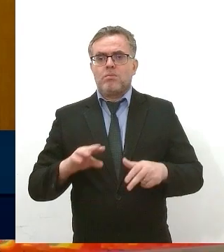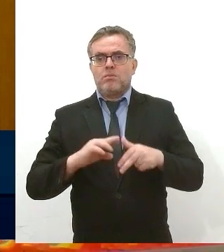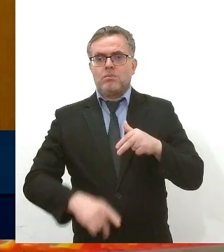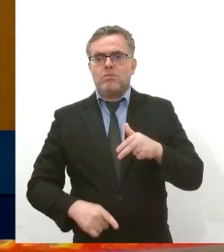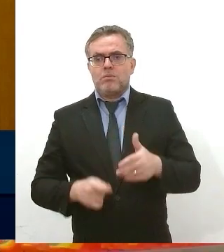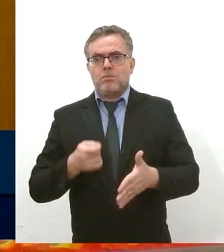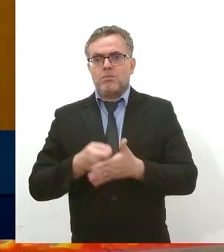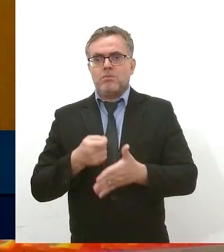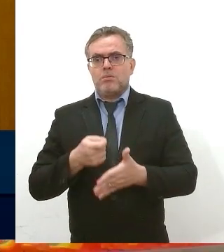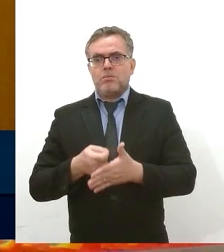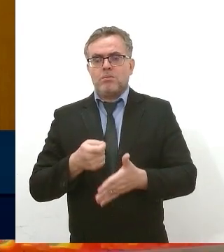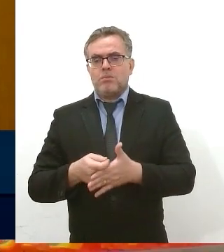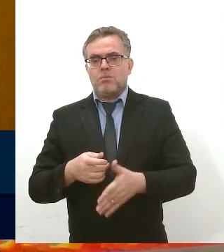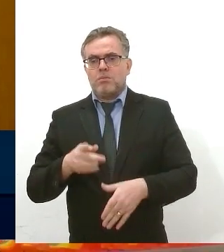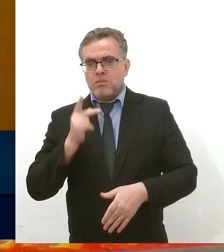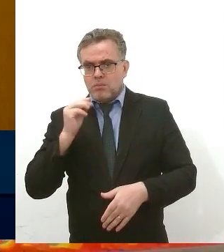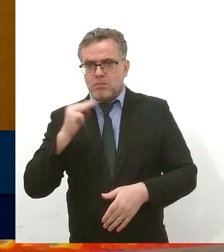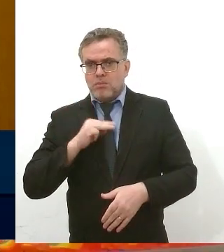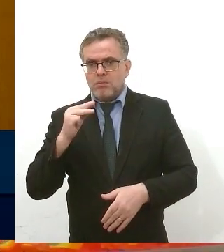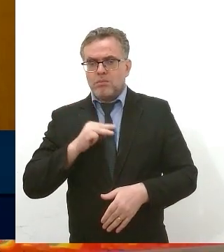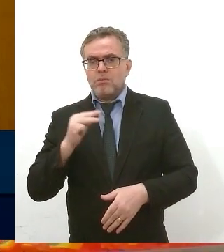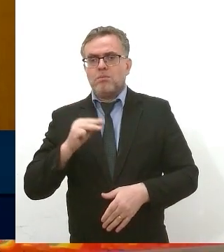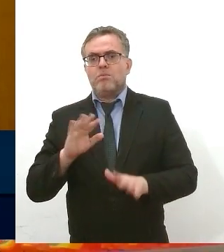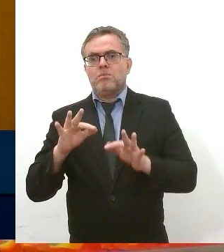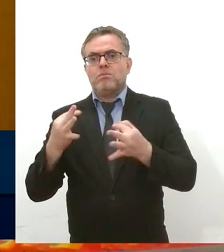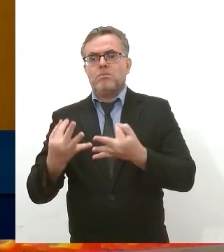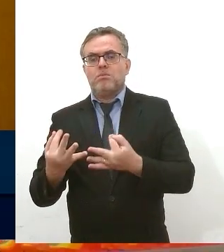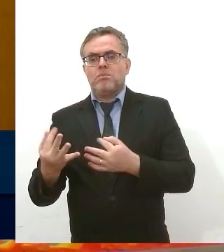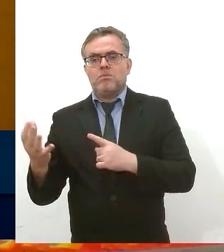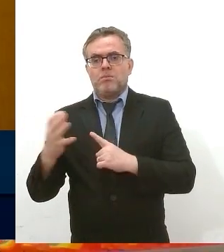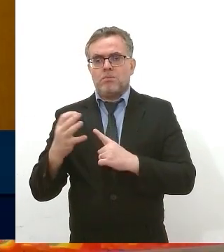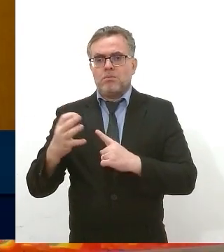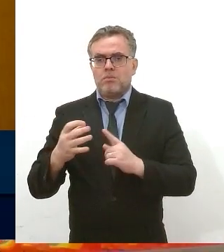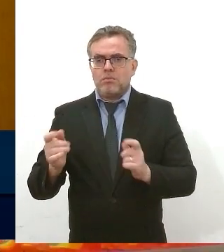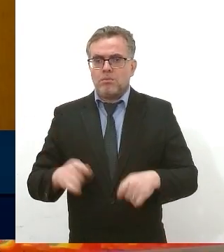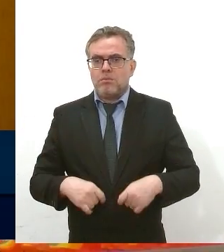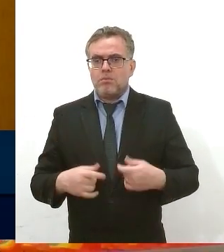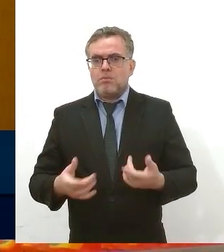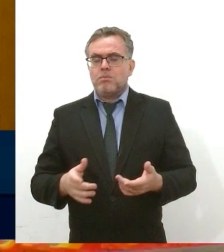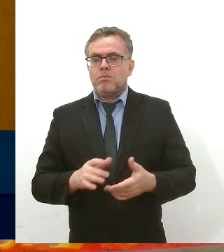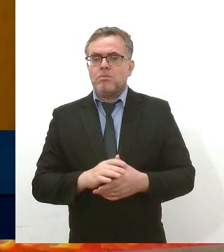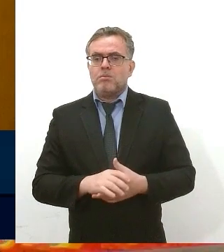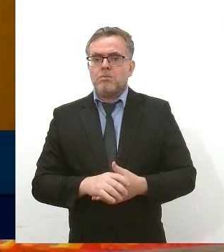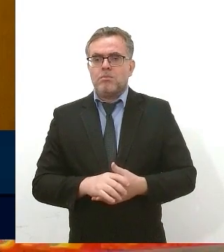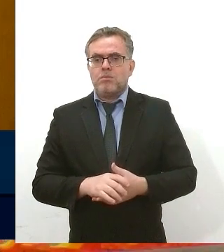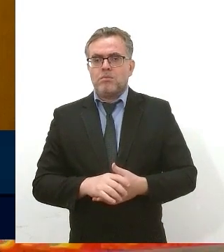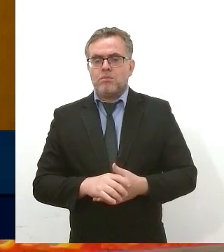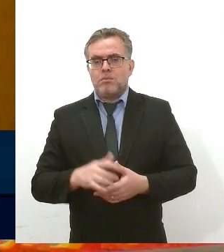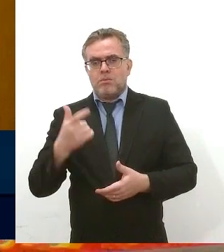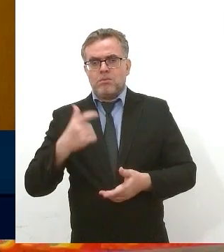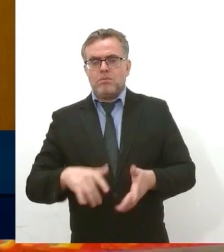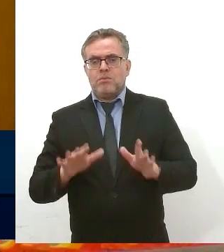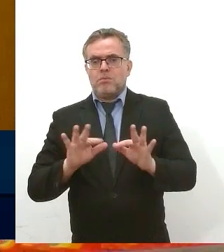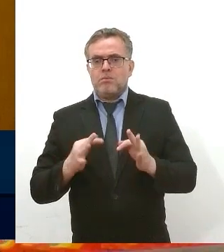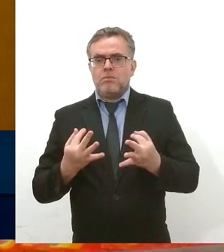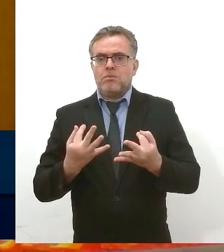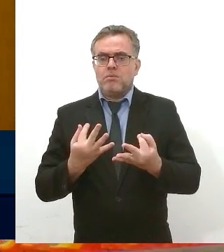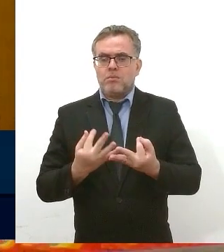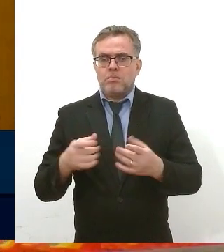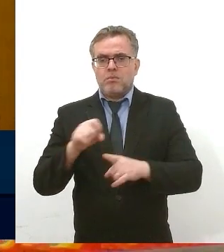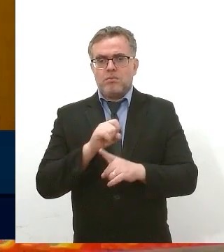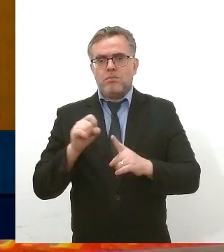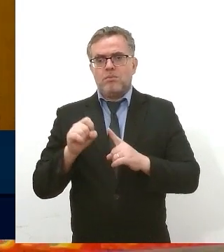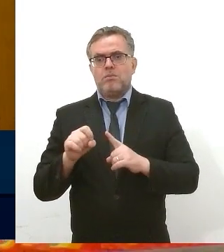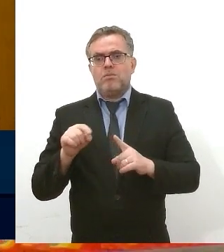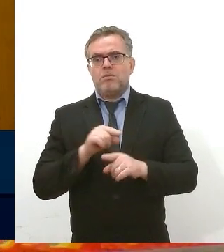família, esperavam de mim. Né? Não só minha família, mas também a sociedade. Mas lá no povoado, em